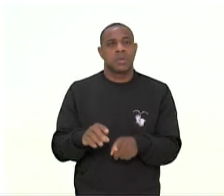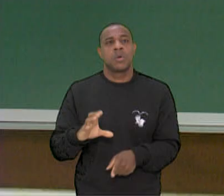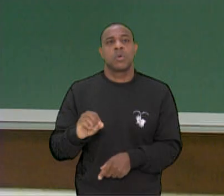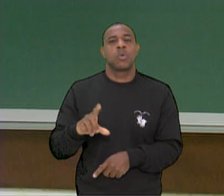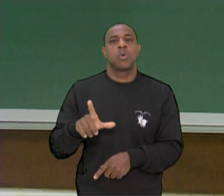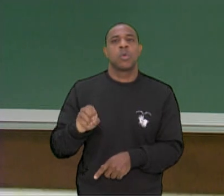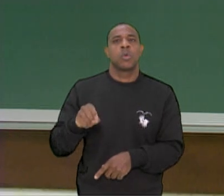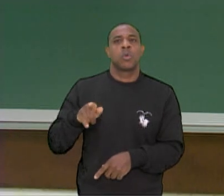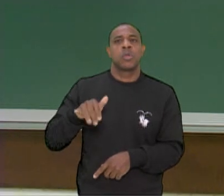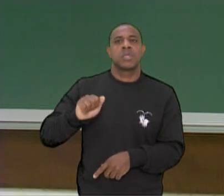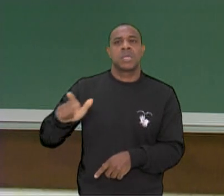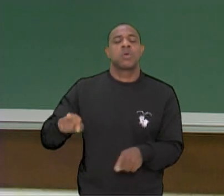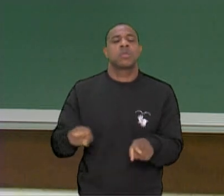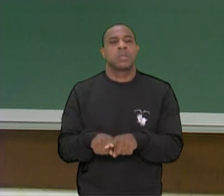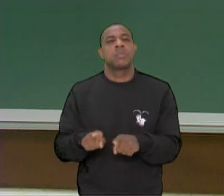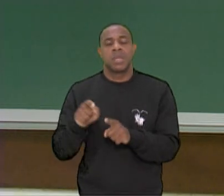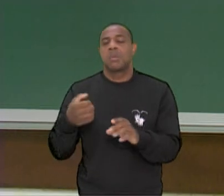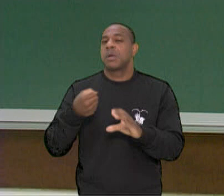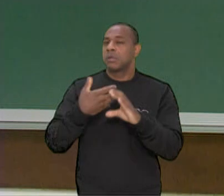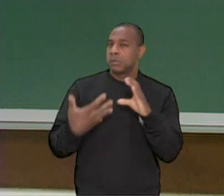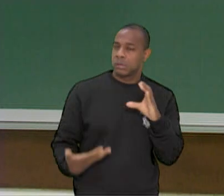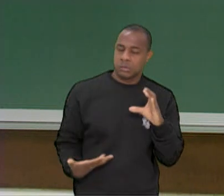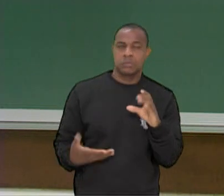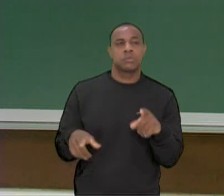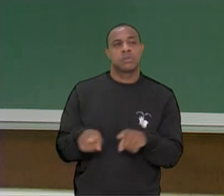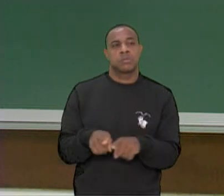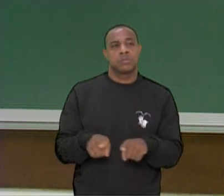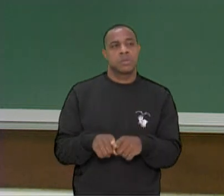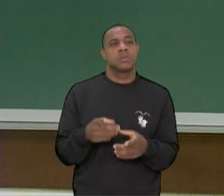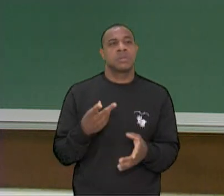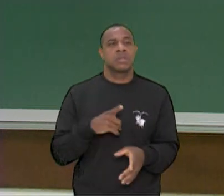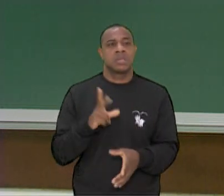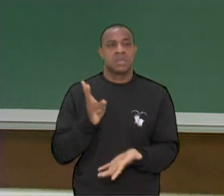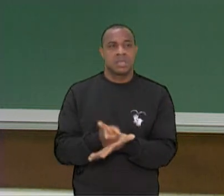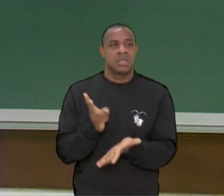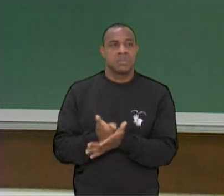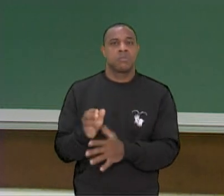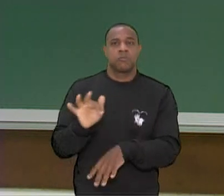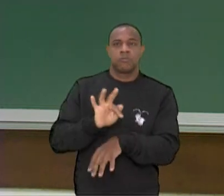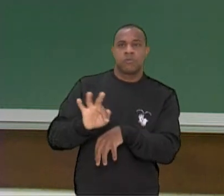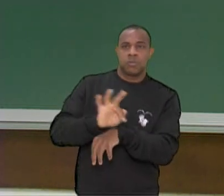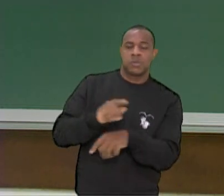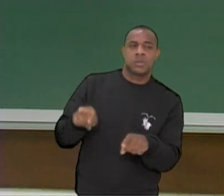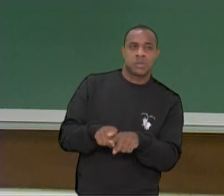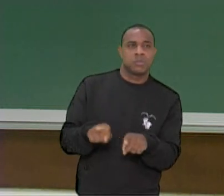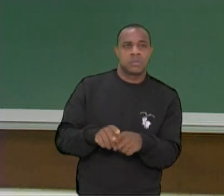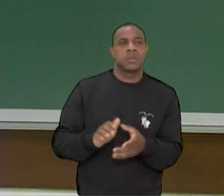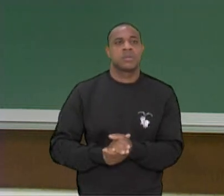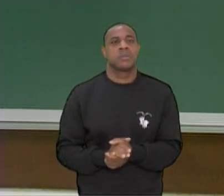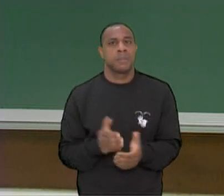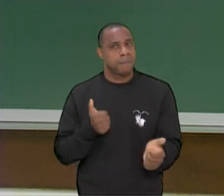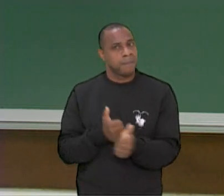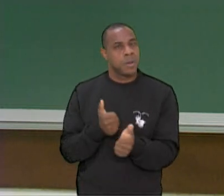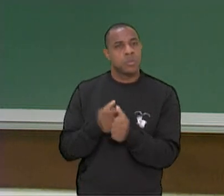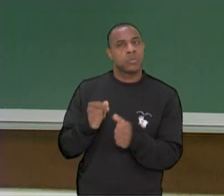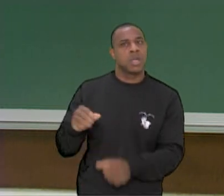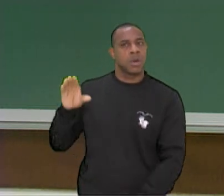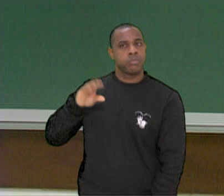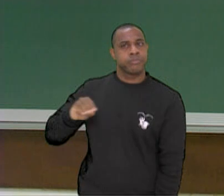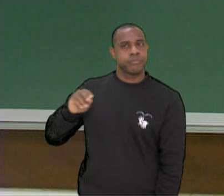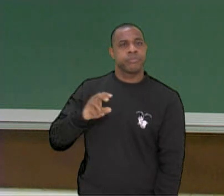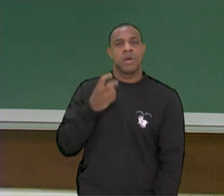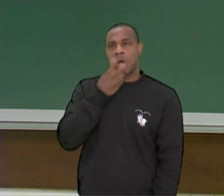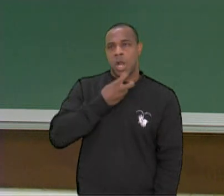muito importante, uma característica, né? Sem aquele rigor formal, algo mais coloquial e próximo da oralidade.